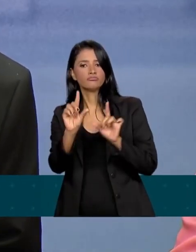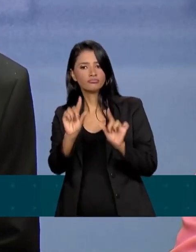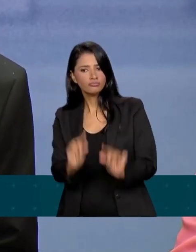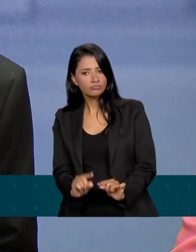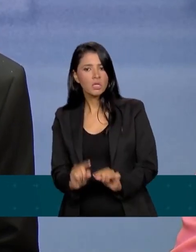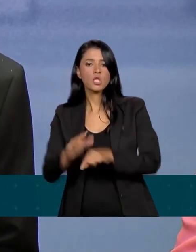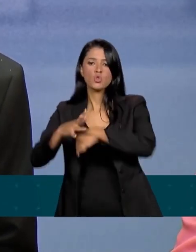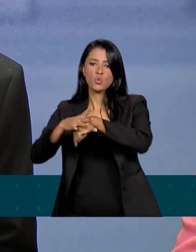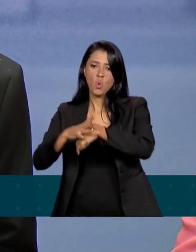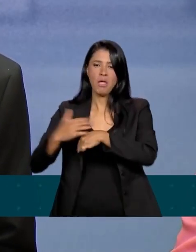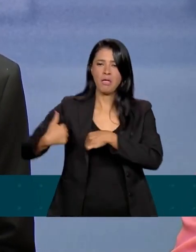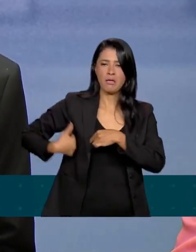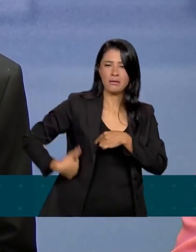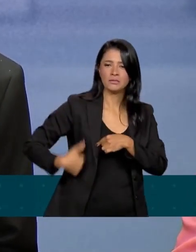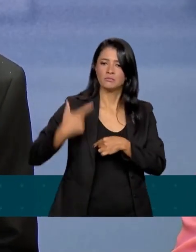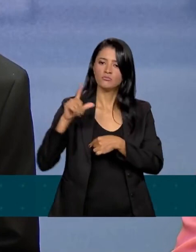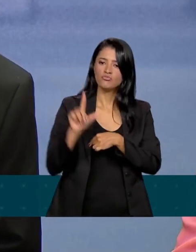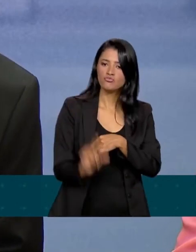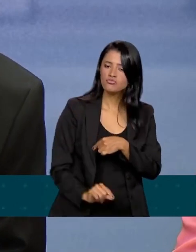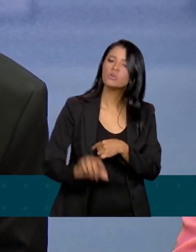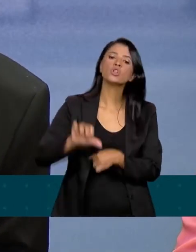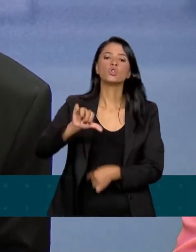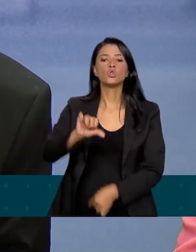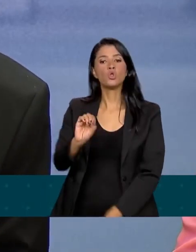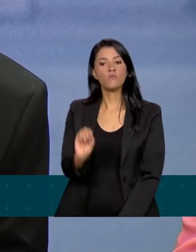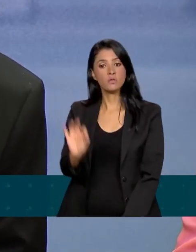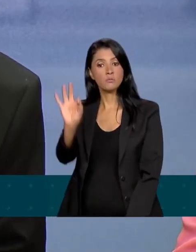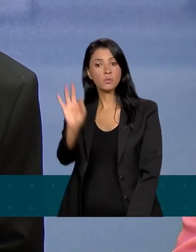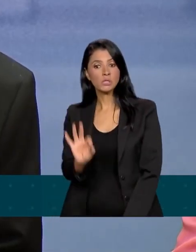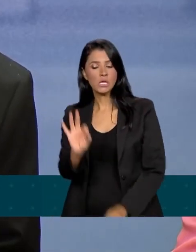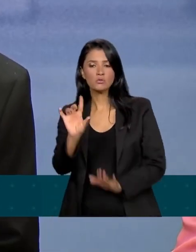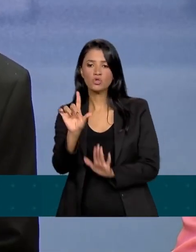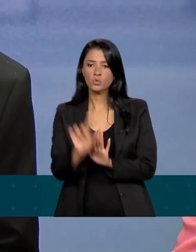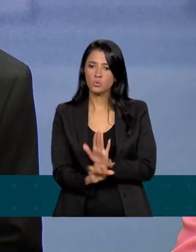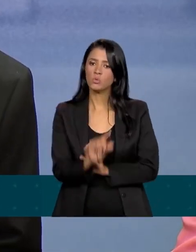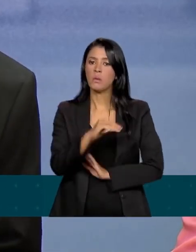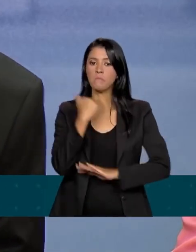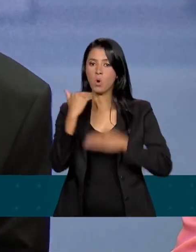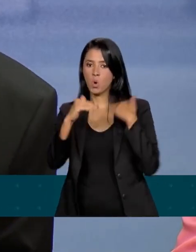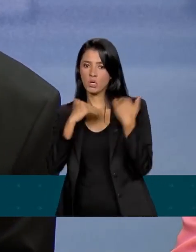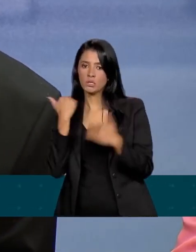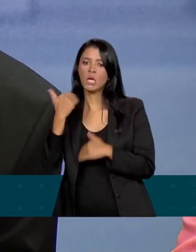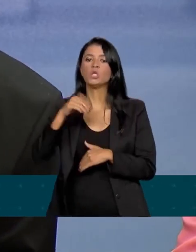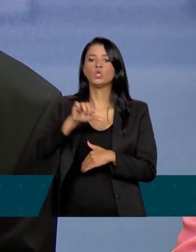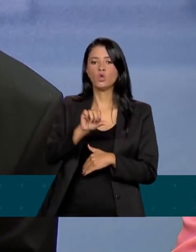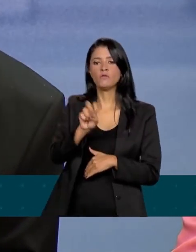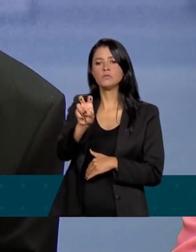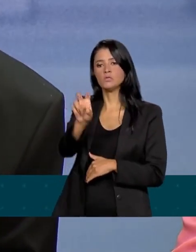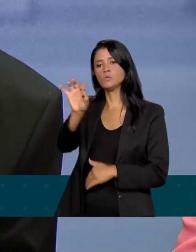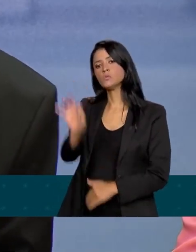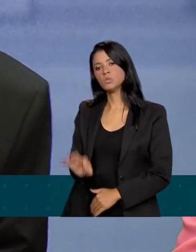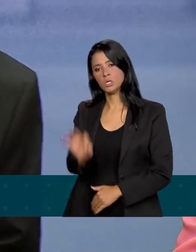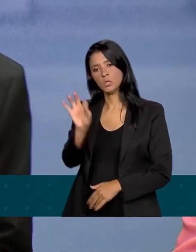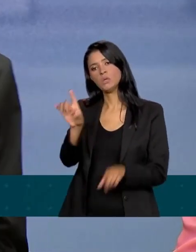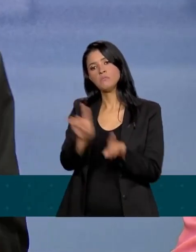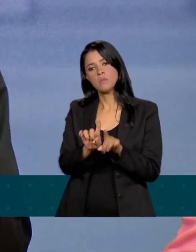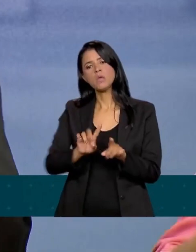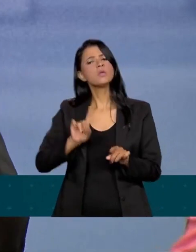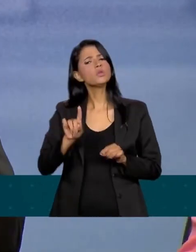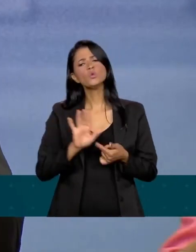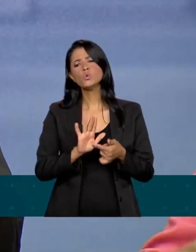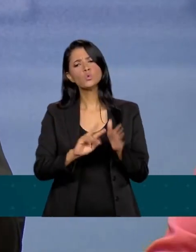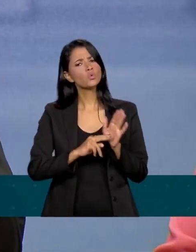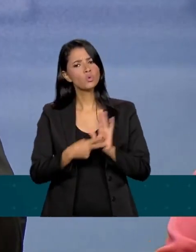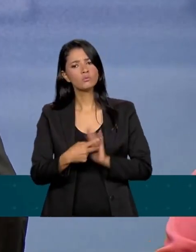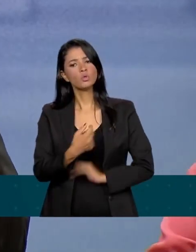reduzindo a incidência em 90%, reduzindo a mortalidade também em 95%, o que significa,